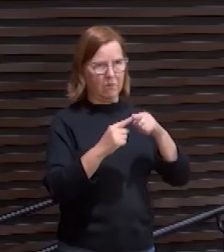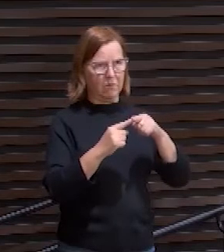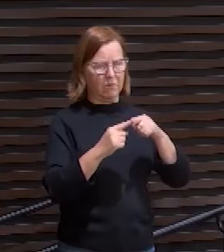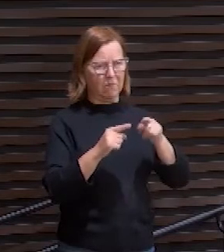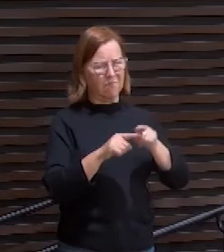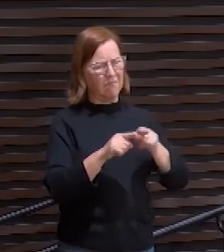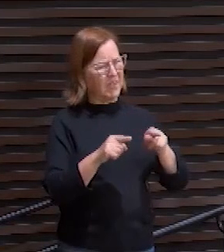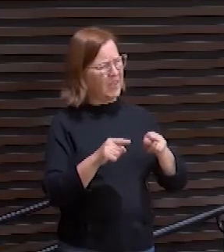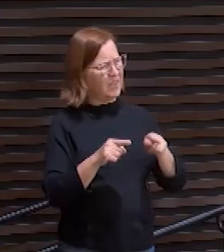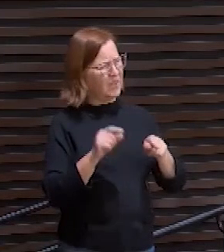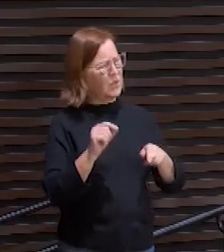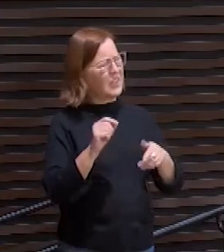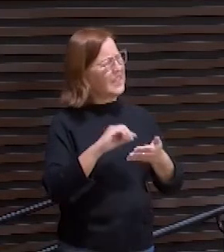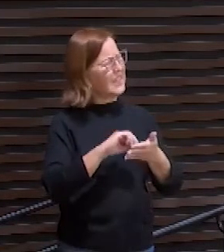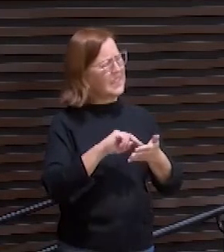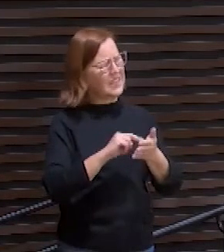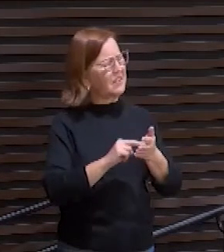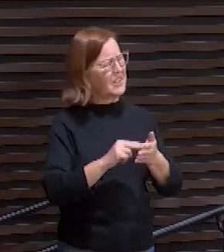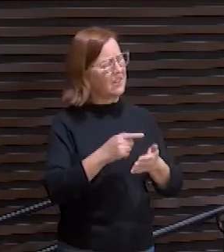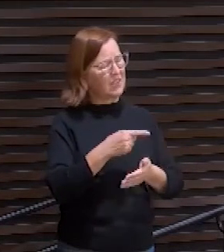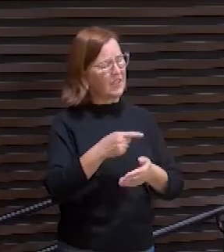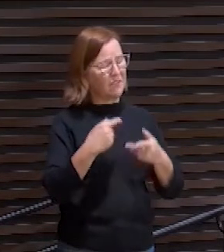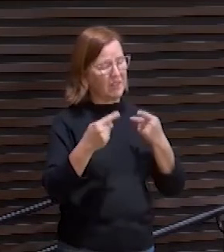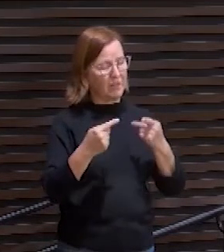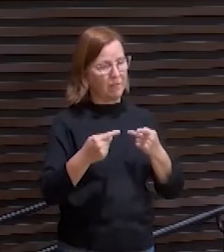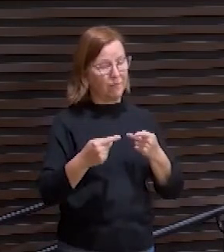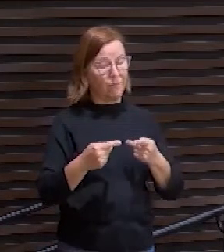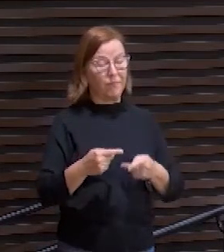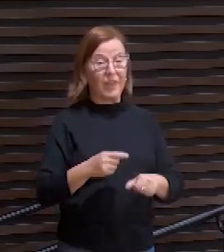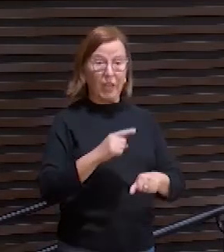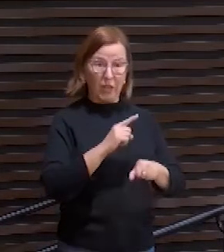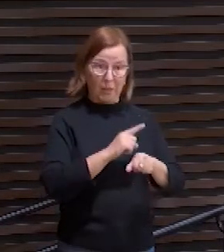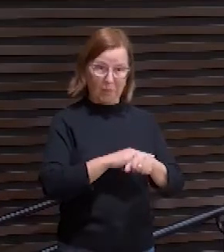Fernando? Quando nós devemos para alguém,